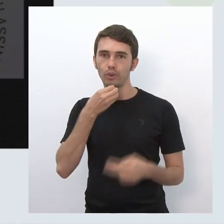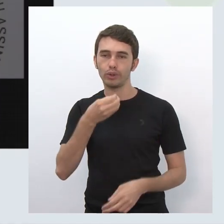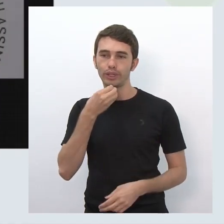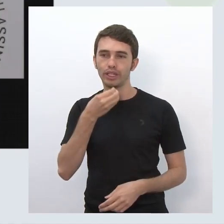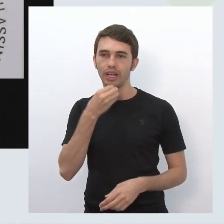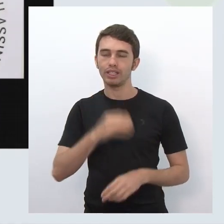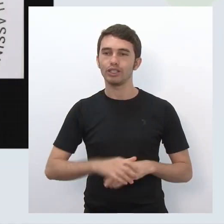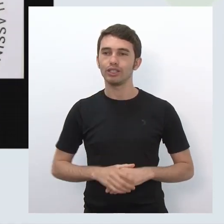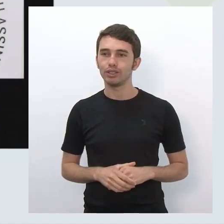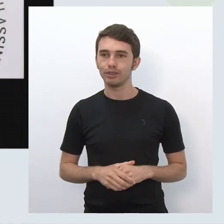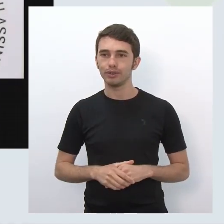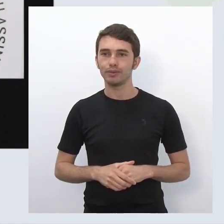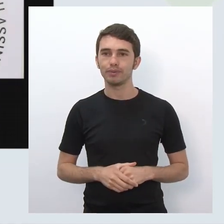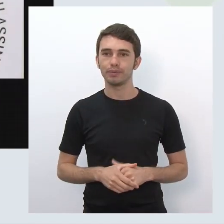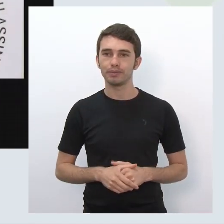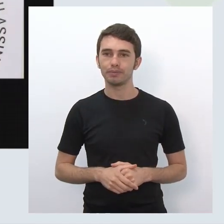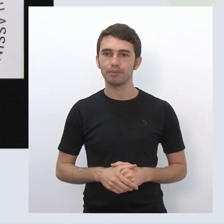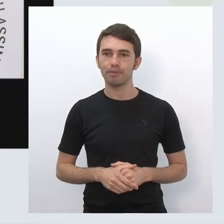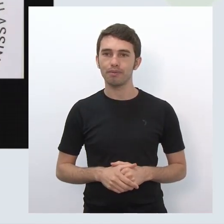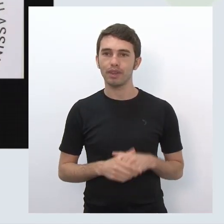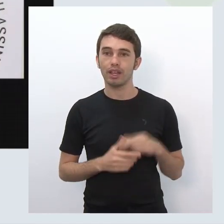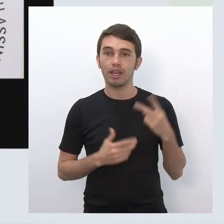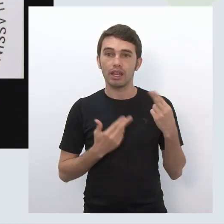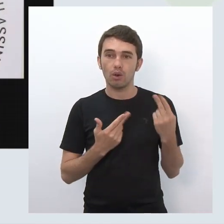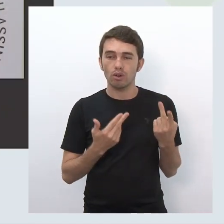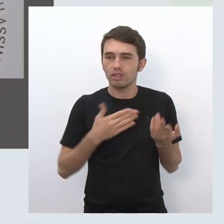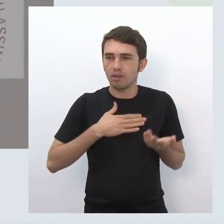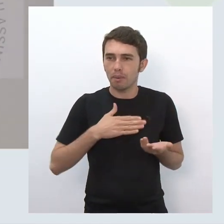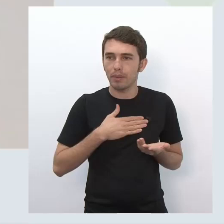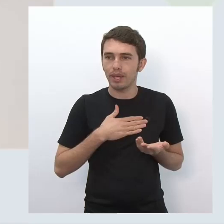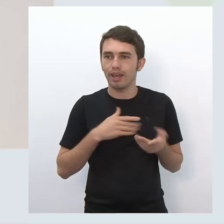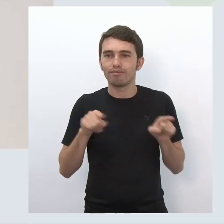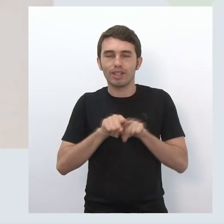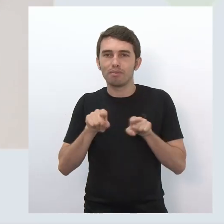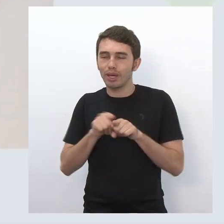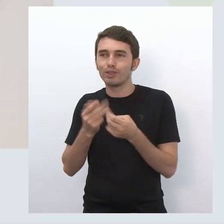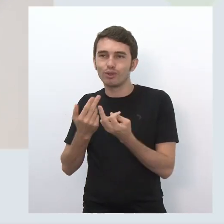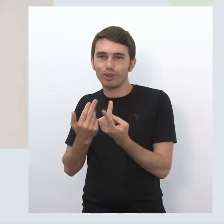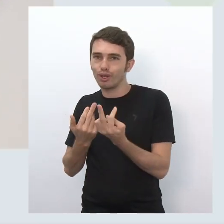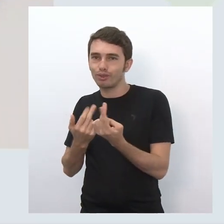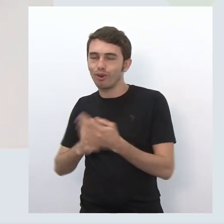direito. Igualzinho a mim. Também sou assim.